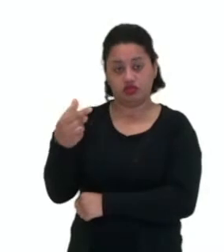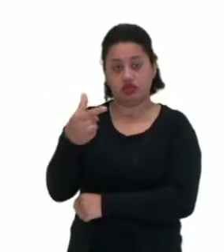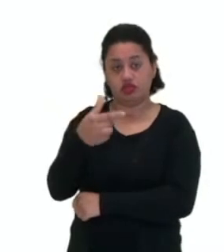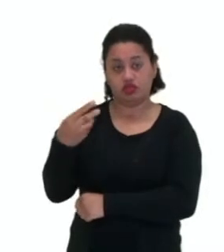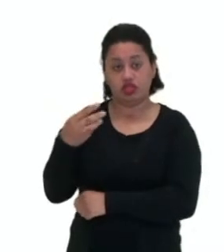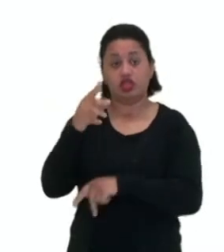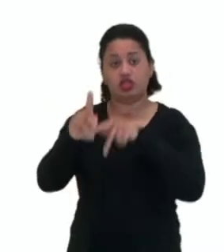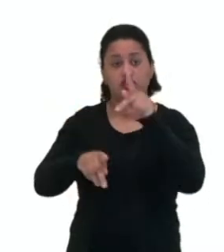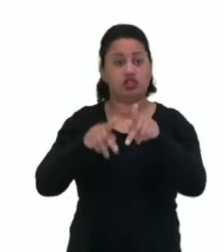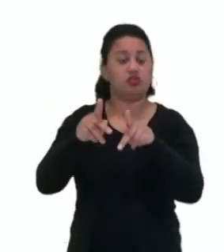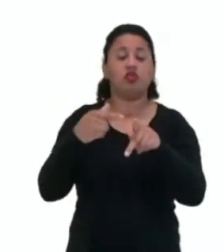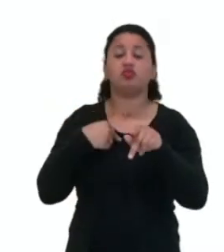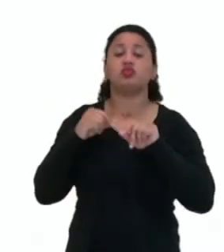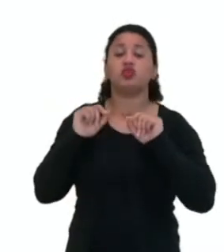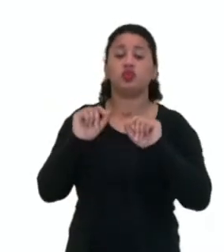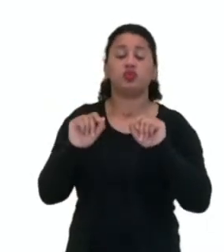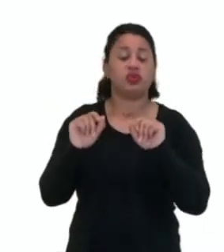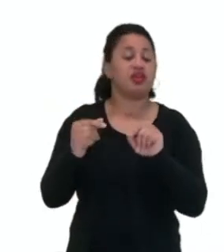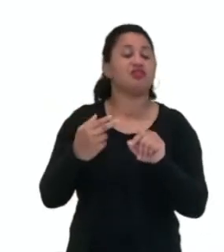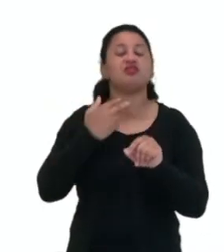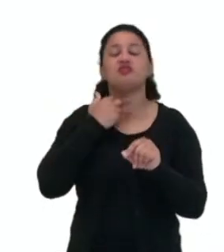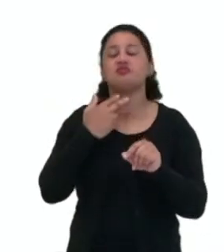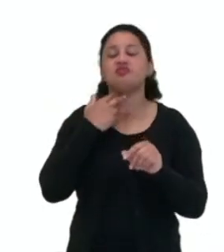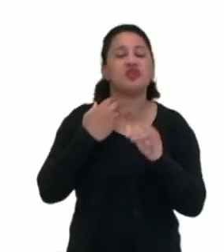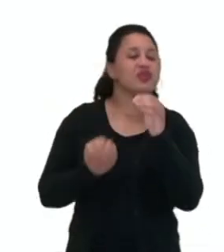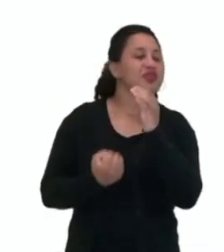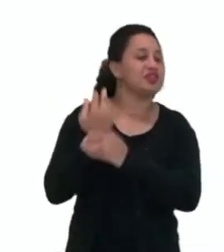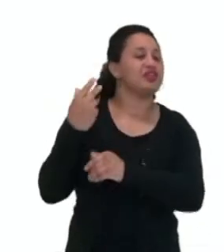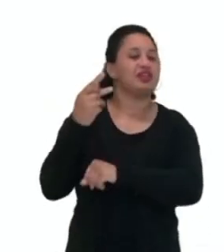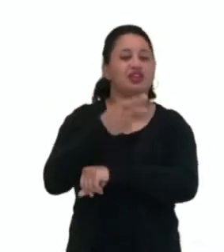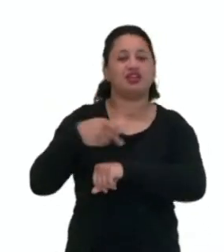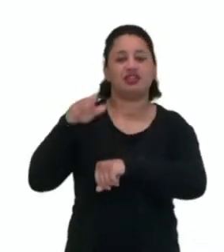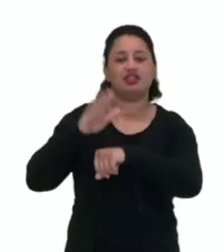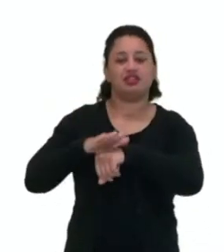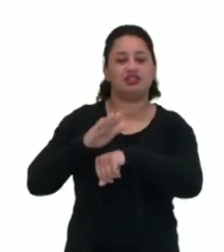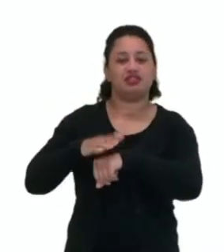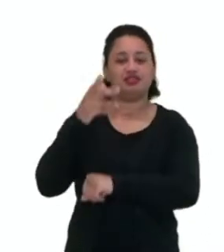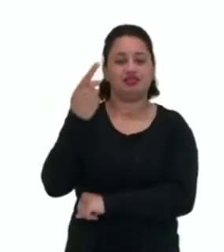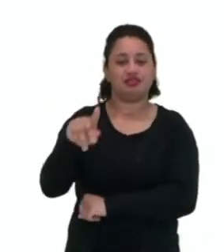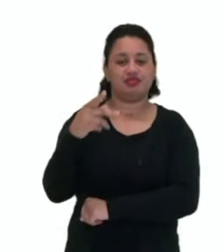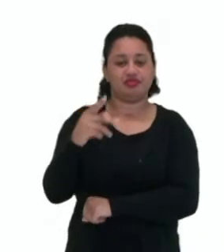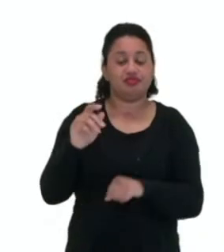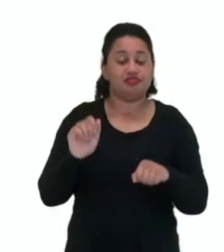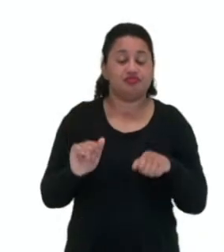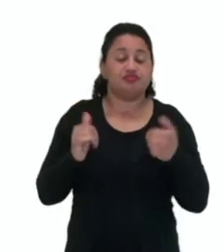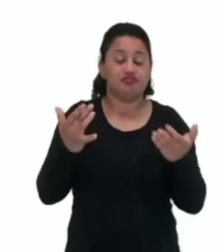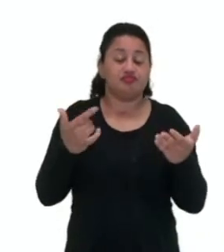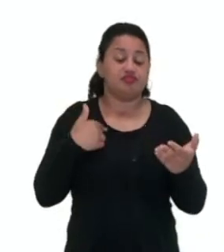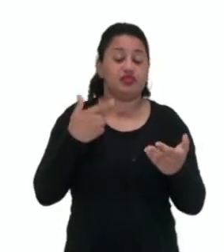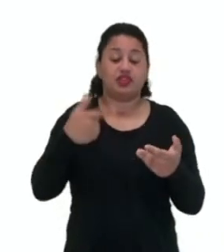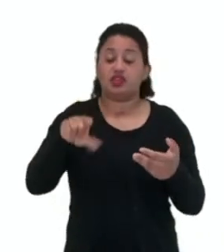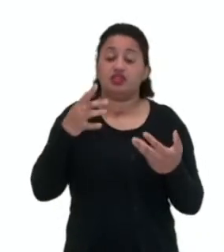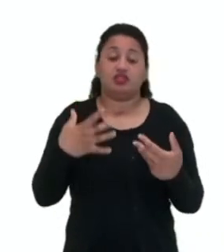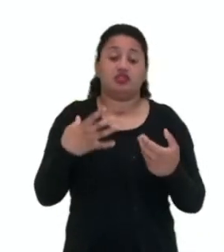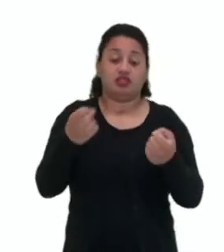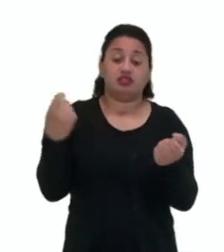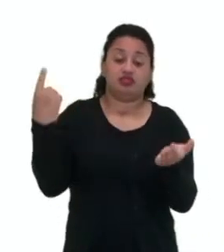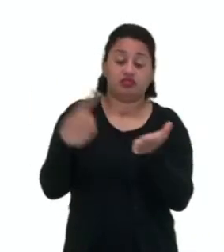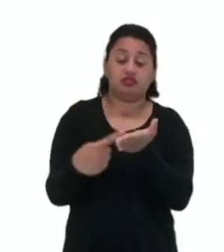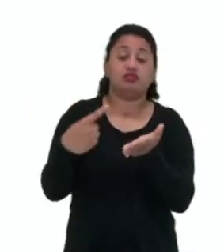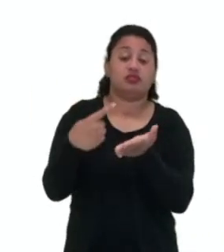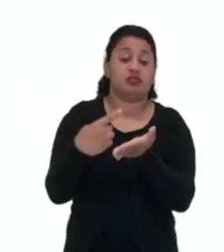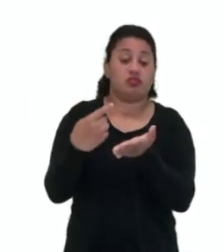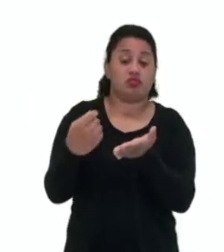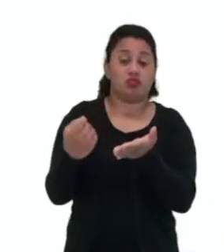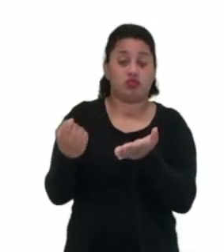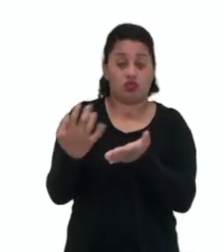ficou impossibilitado de criar o seu Estado soberano. Então, os turcos não concederam, não aceitaram esse acordo e ainda